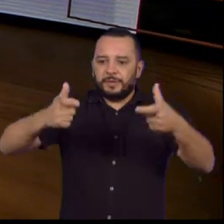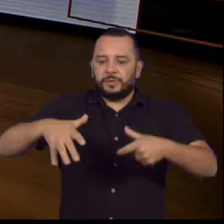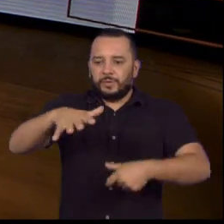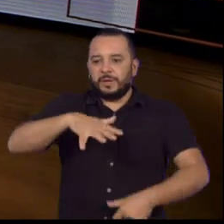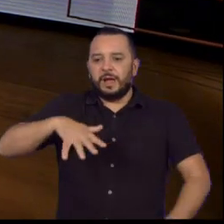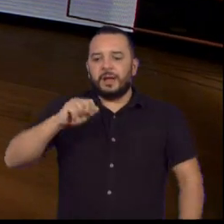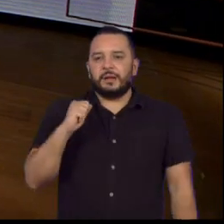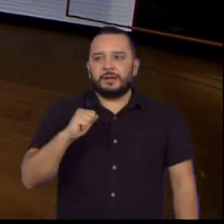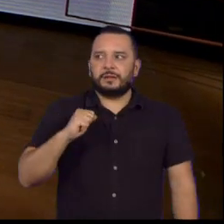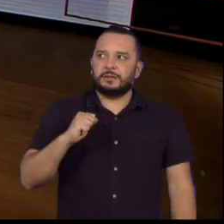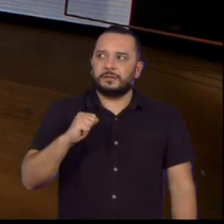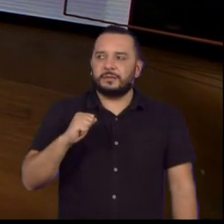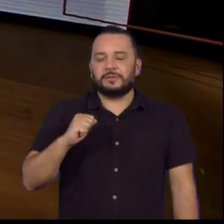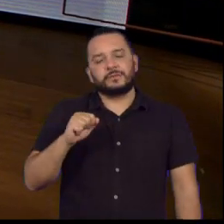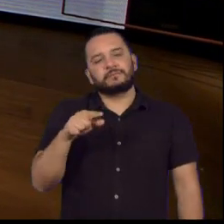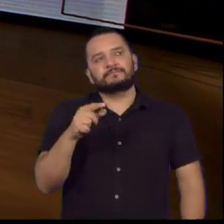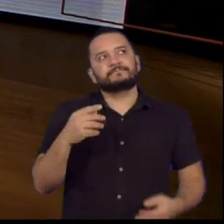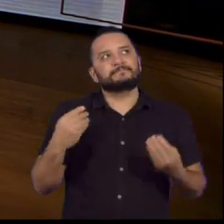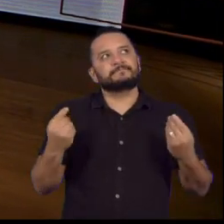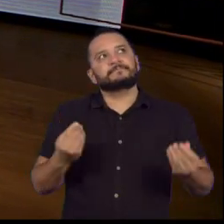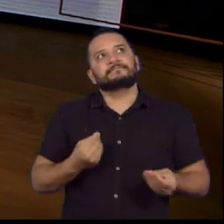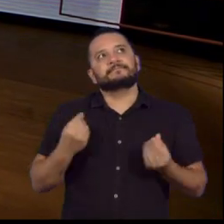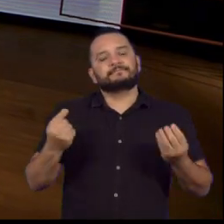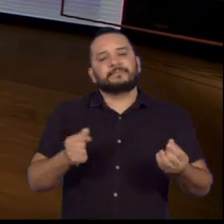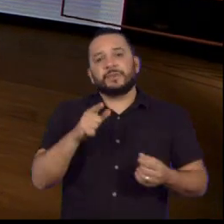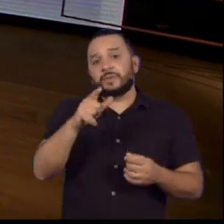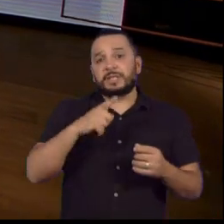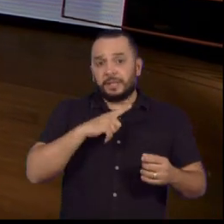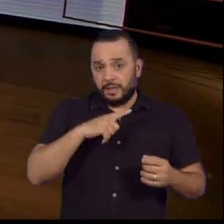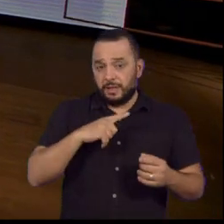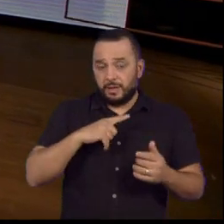onde você tem contato